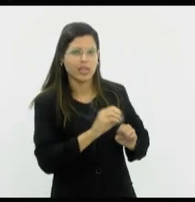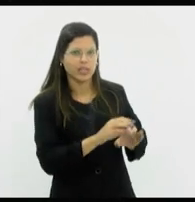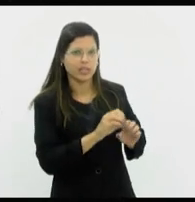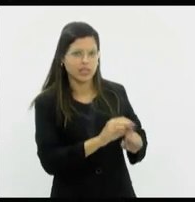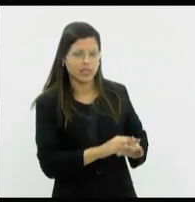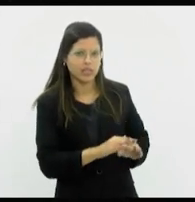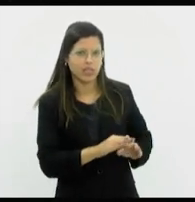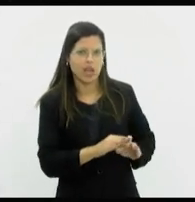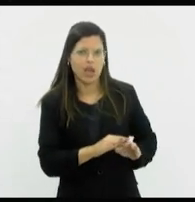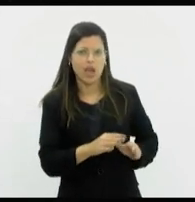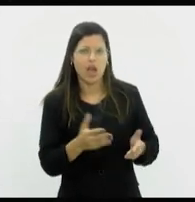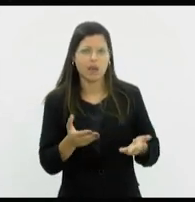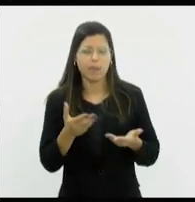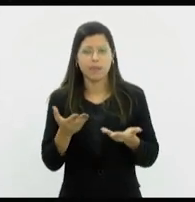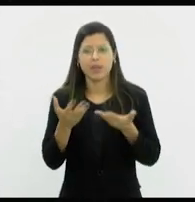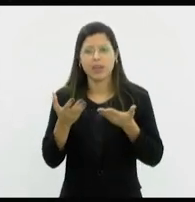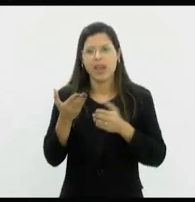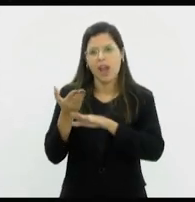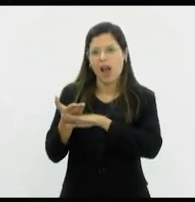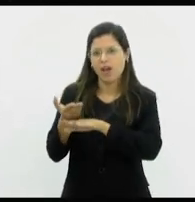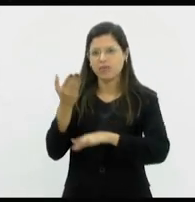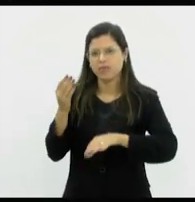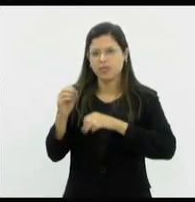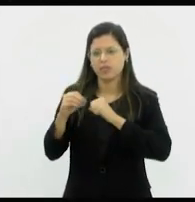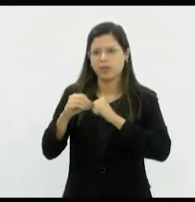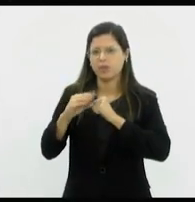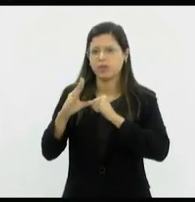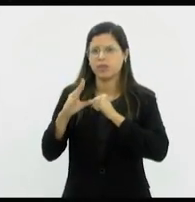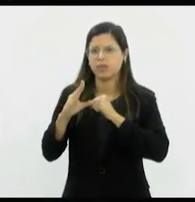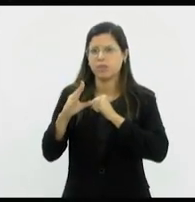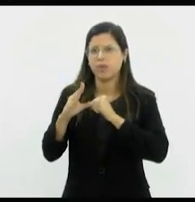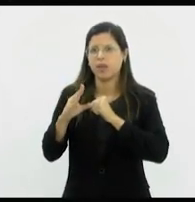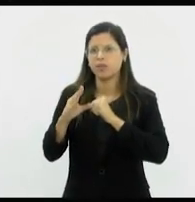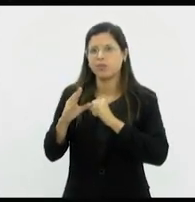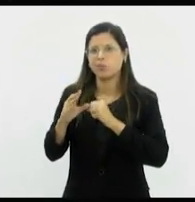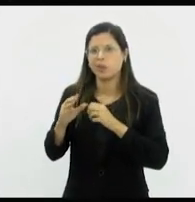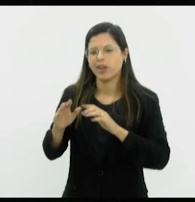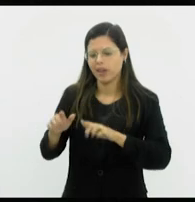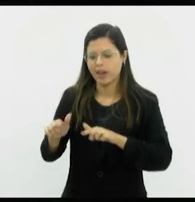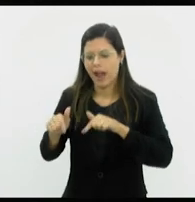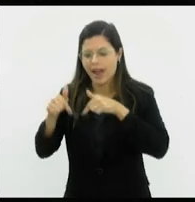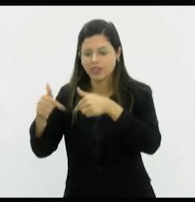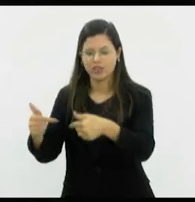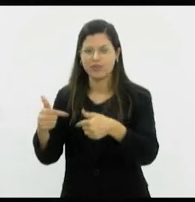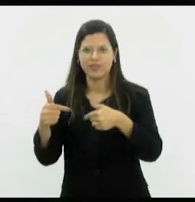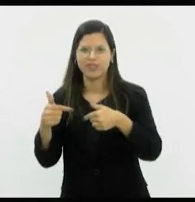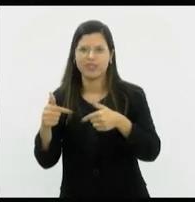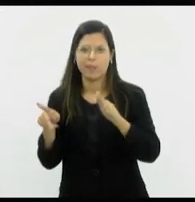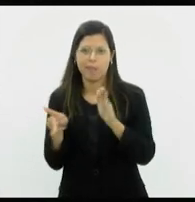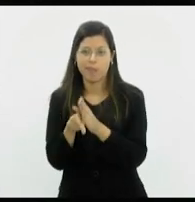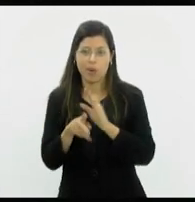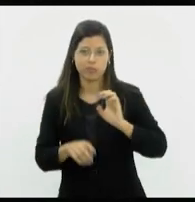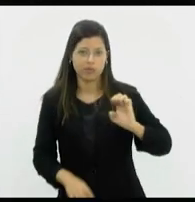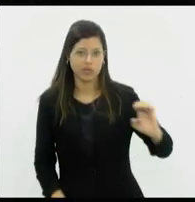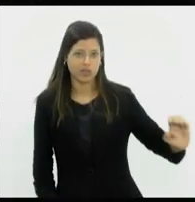que prefere afastar o conhecimento e trazer militantes políticos de esquerda para dentro das